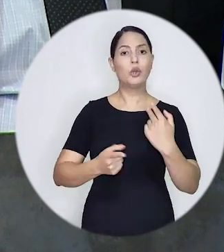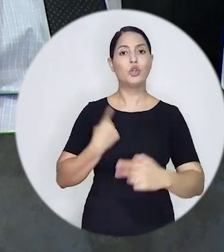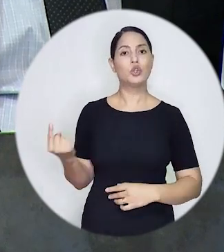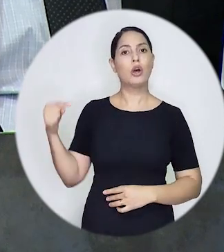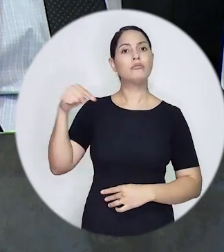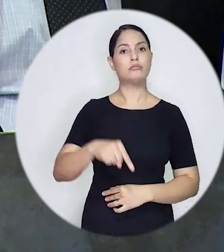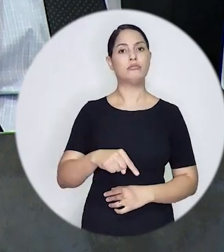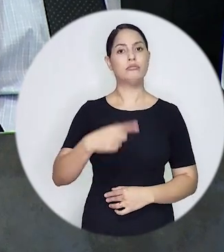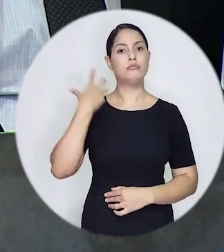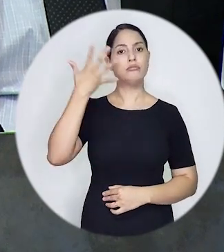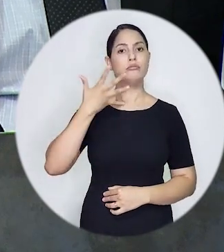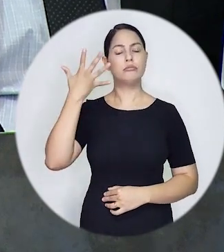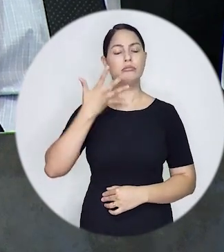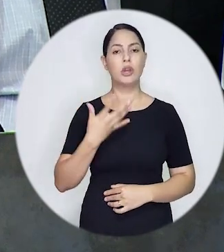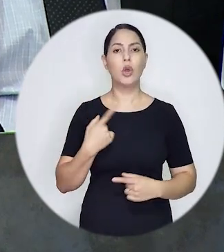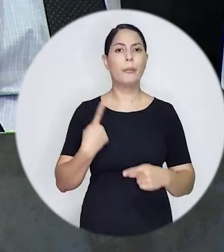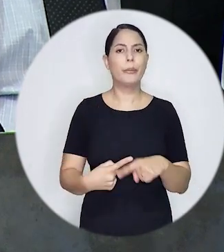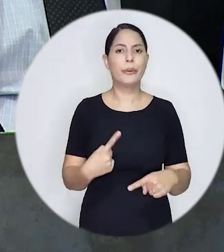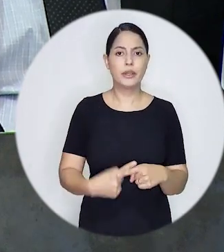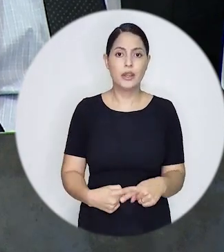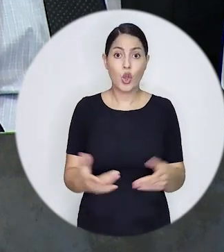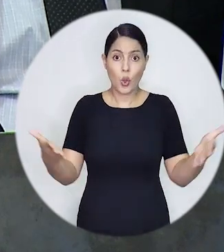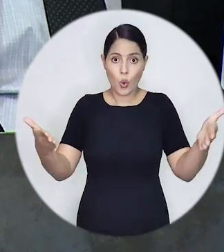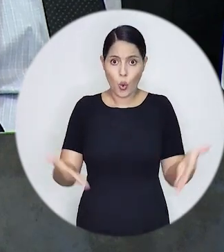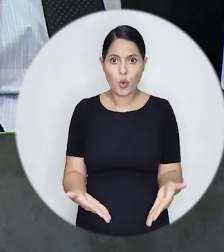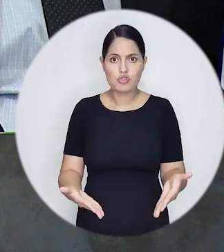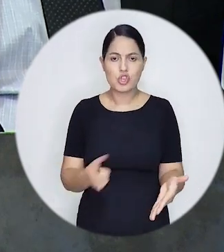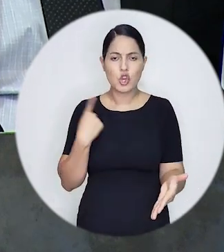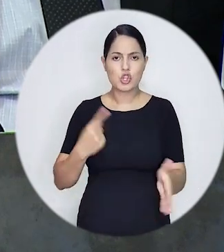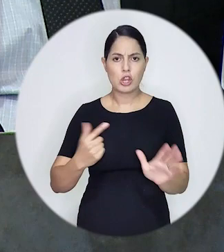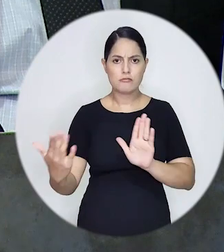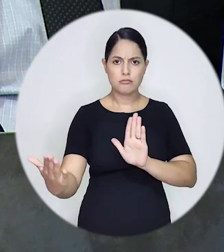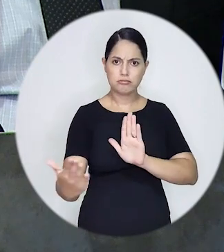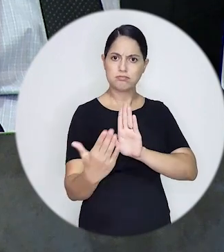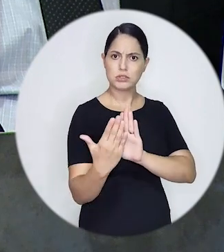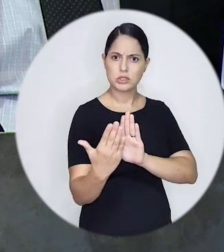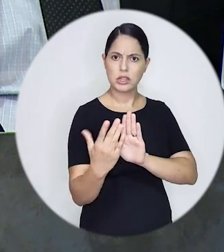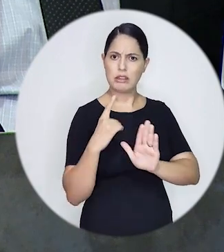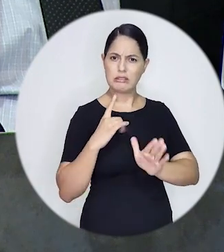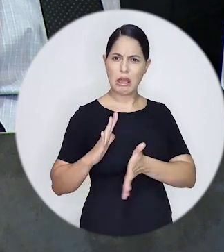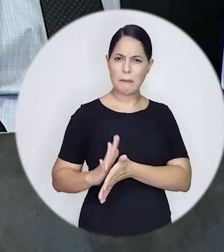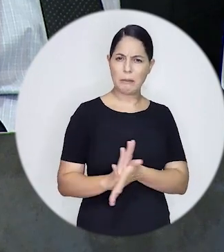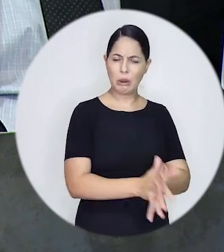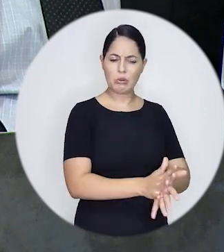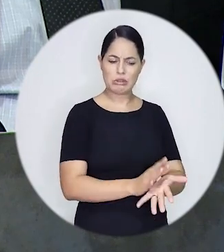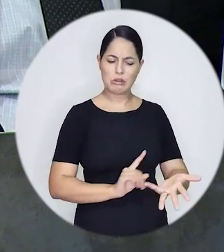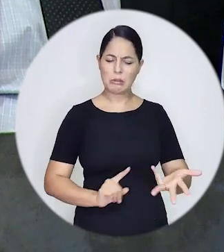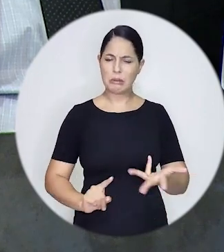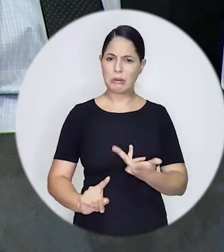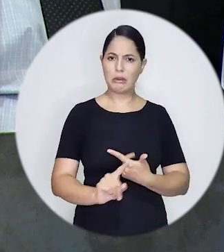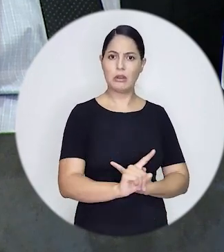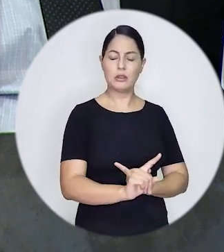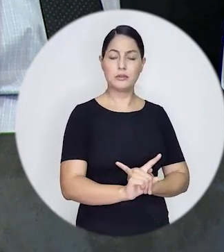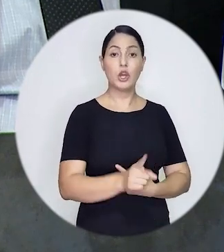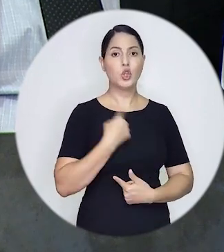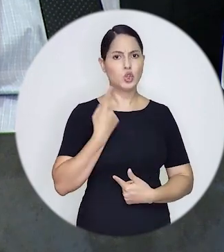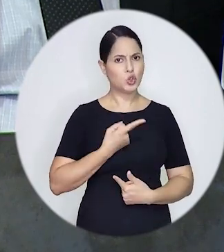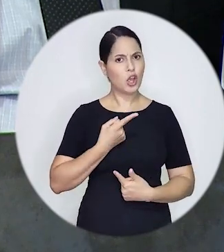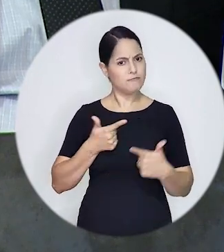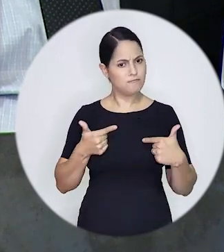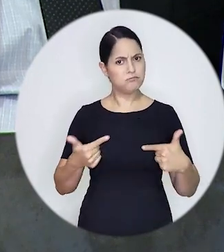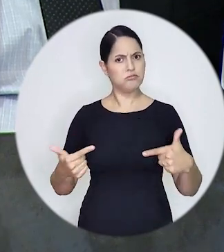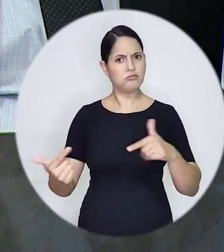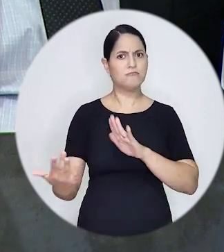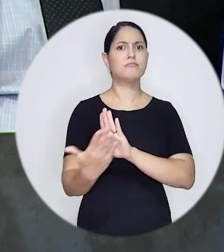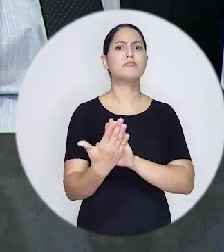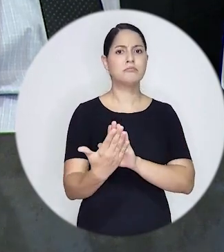nosso diretor tesoureiro, porque ele é o diretor do Tesouro Nacional da Ordem dos Advogados do Brasil.